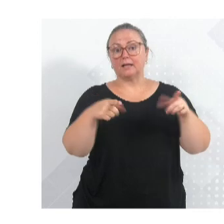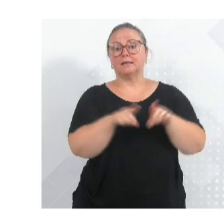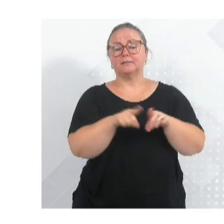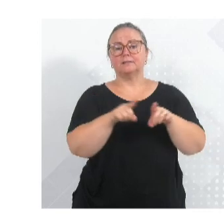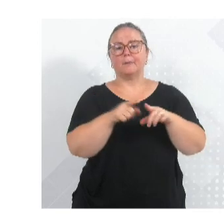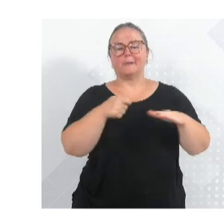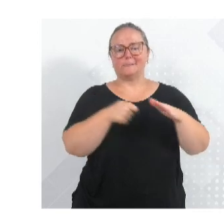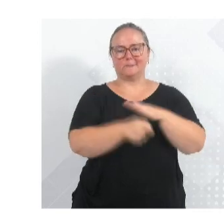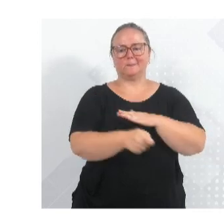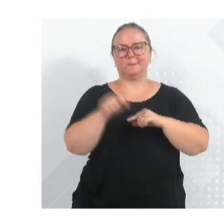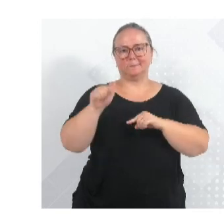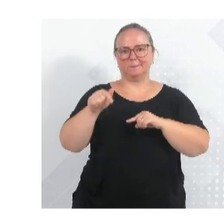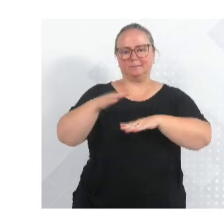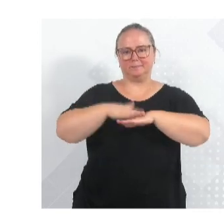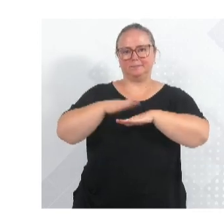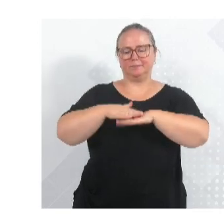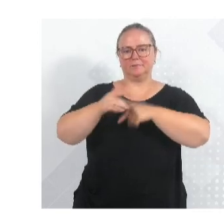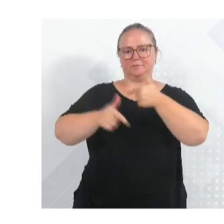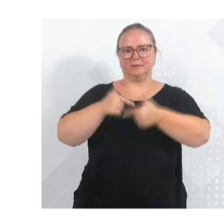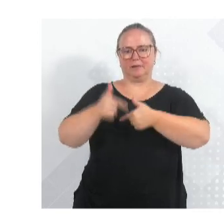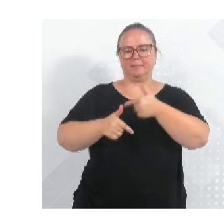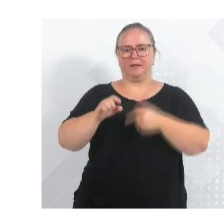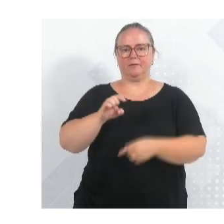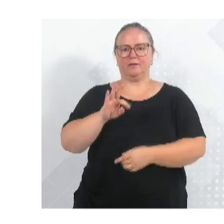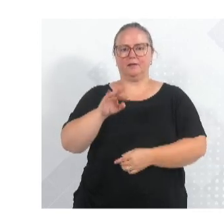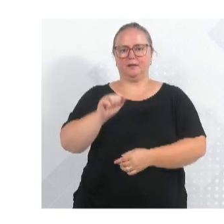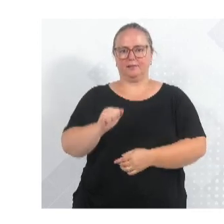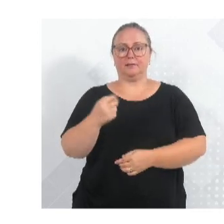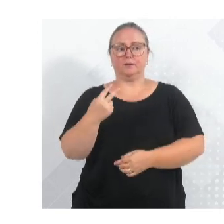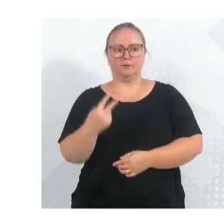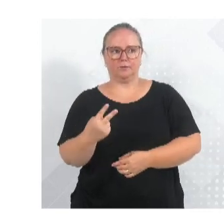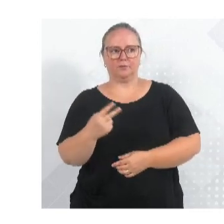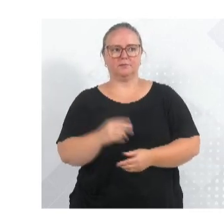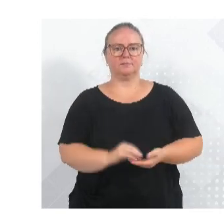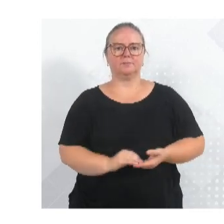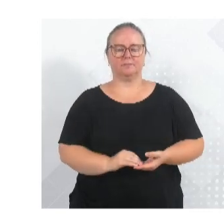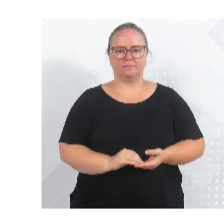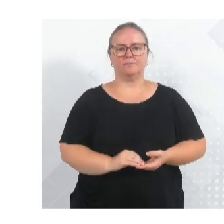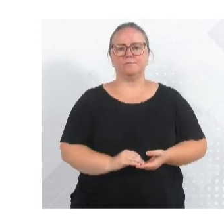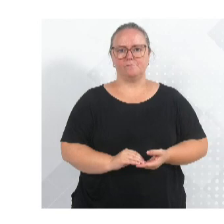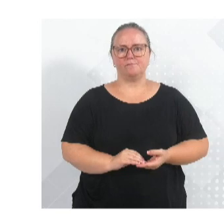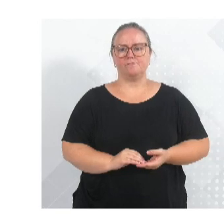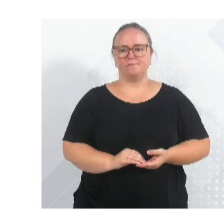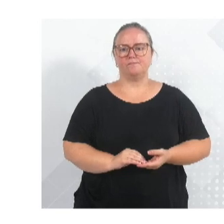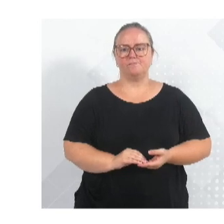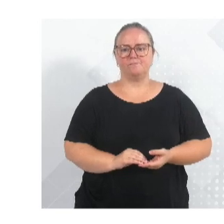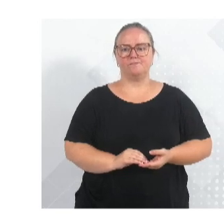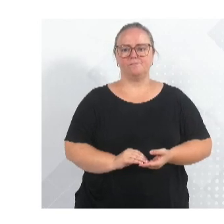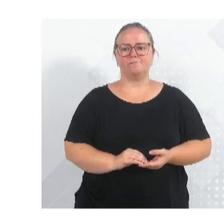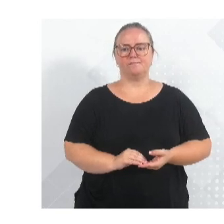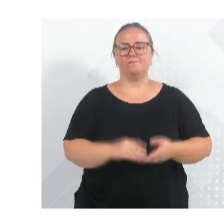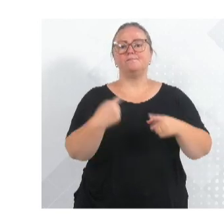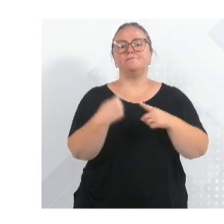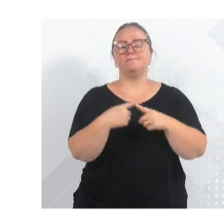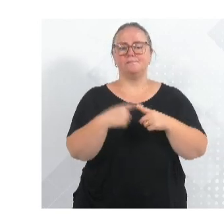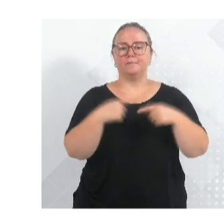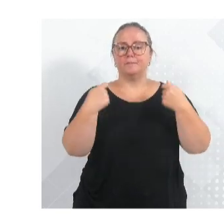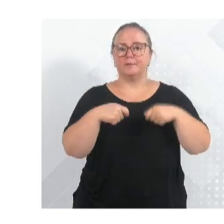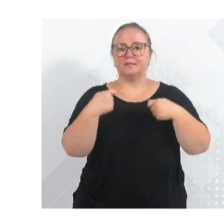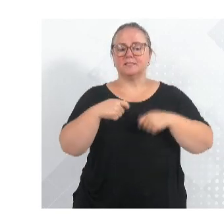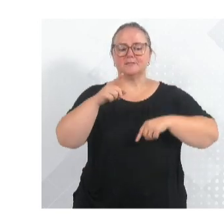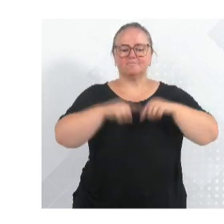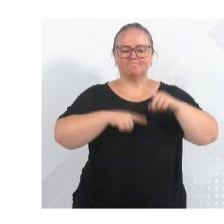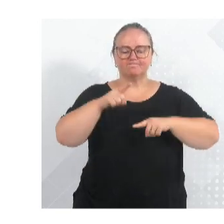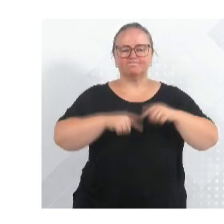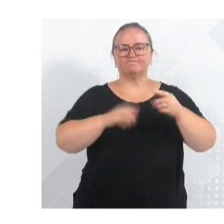esse investimento, a execução do serviço na ETA 2, ali para melhorar a adução d'água, o tratamento. Por quê? Porque a gente precisa ter alguns